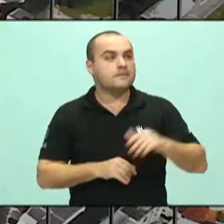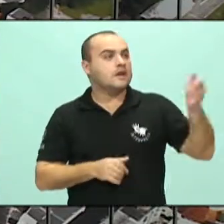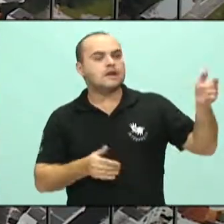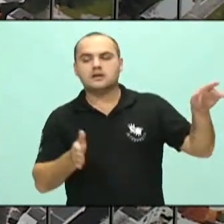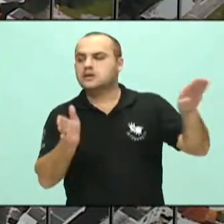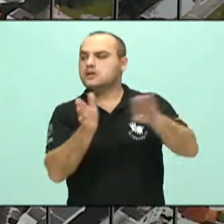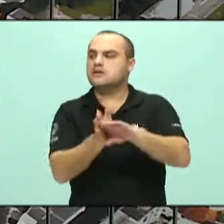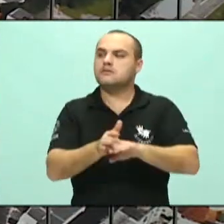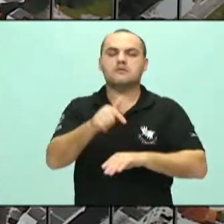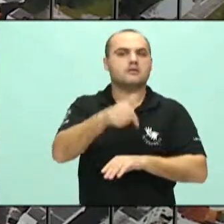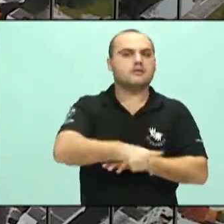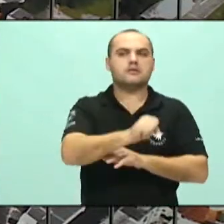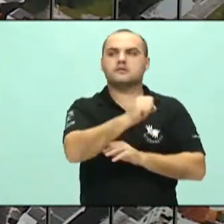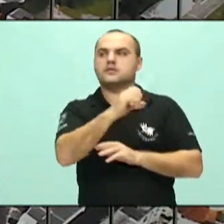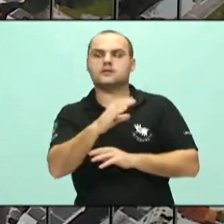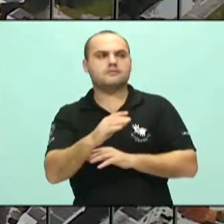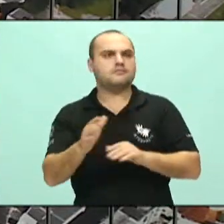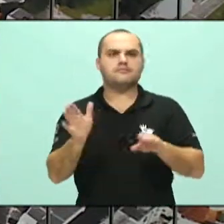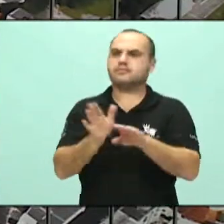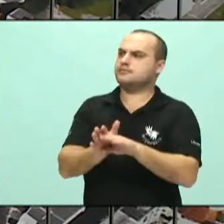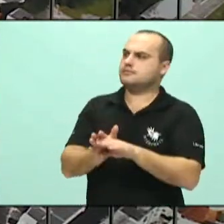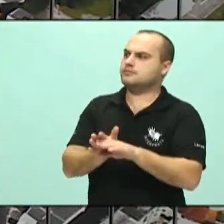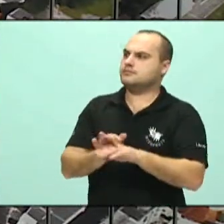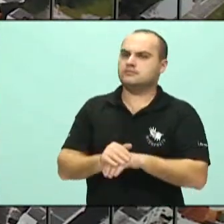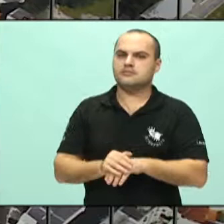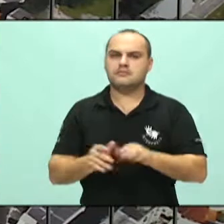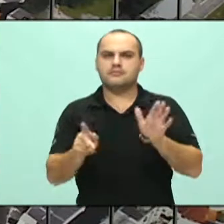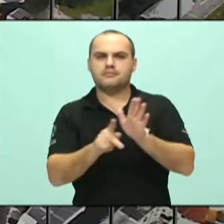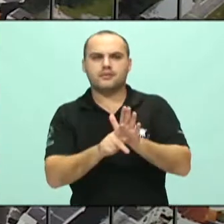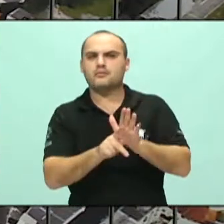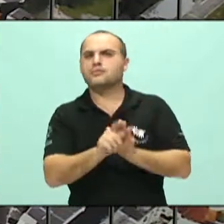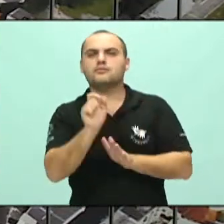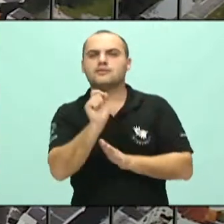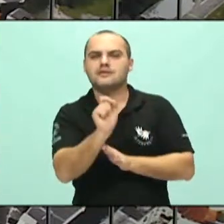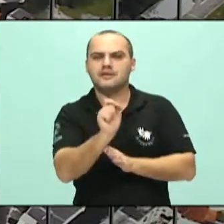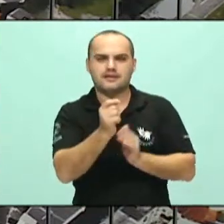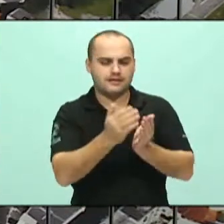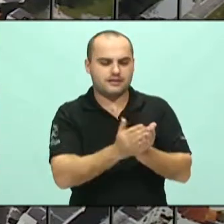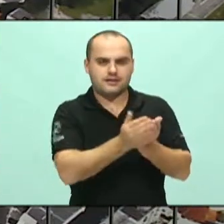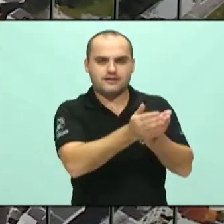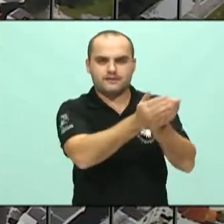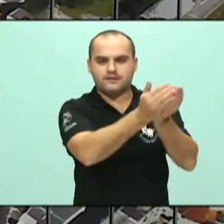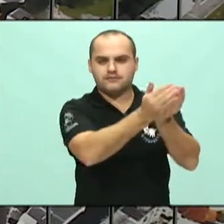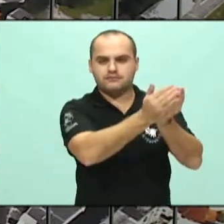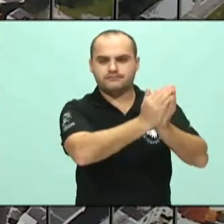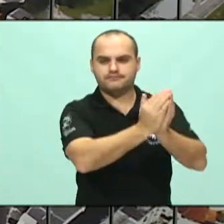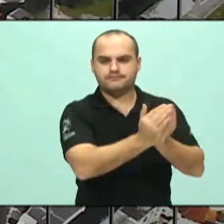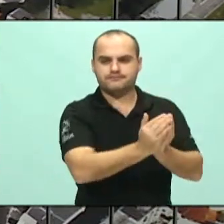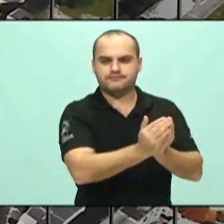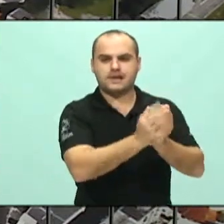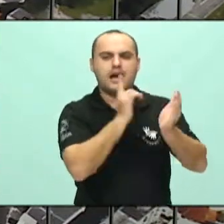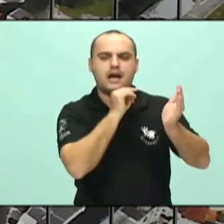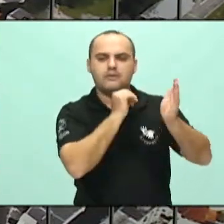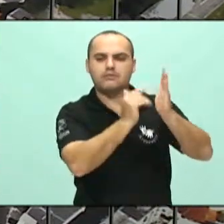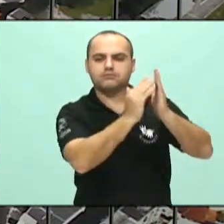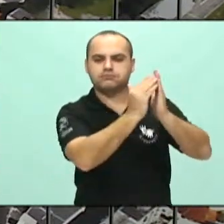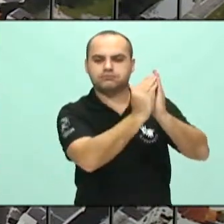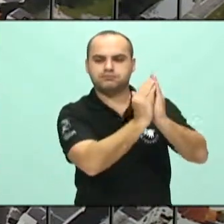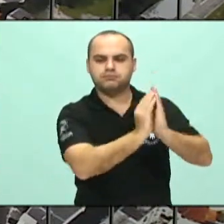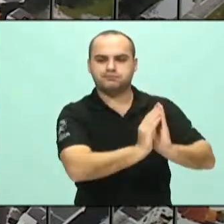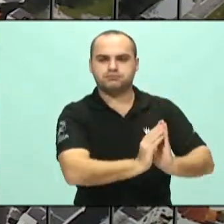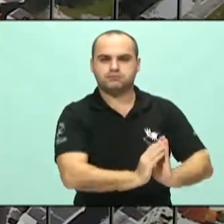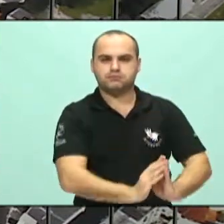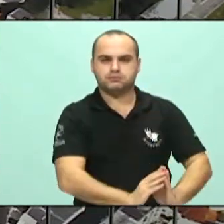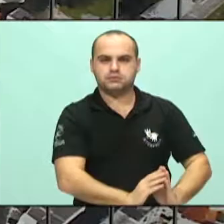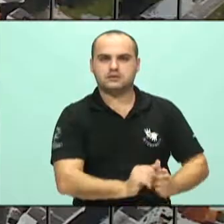costas de Santa Catarina, como náufragos, alguns como degredados, principalmente naquela